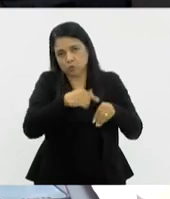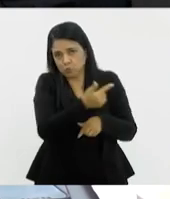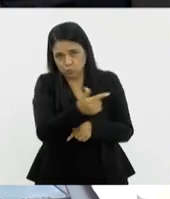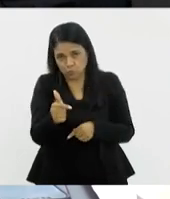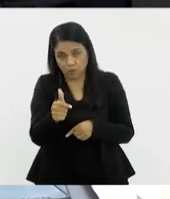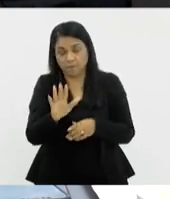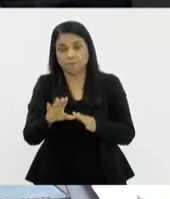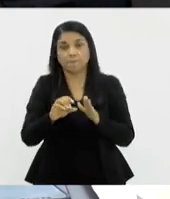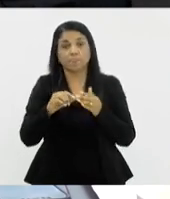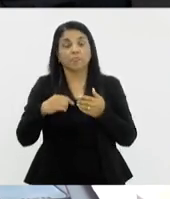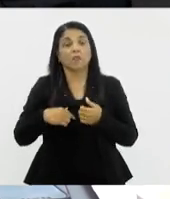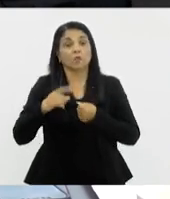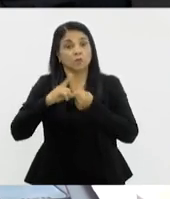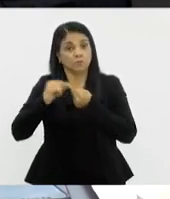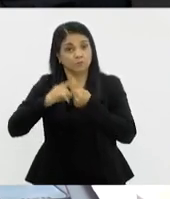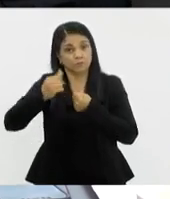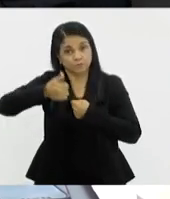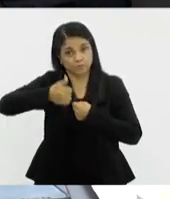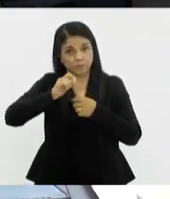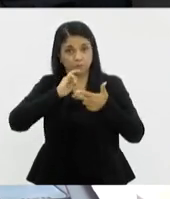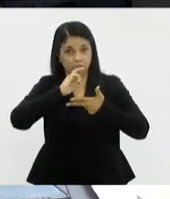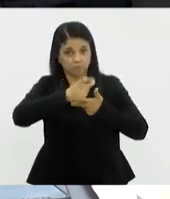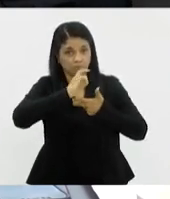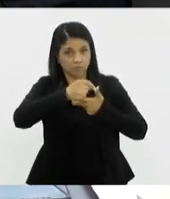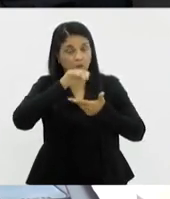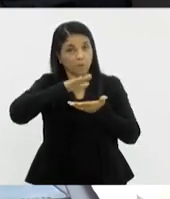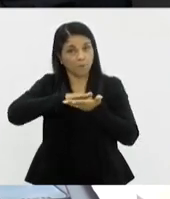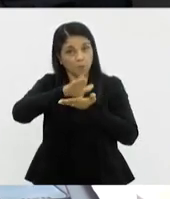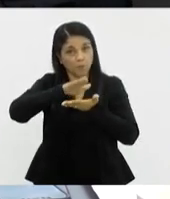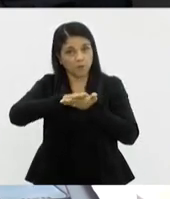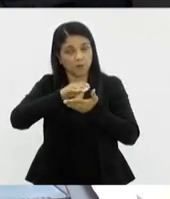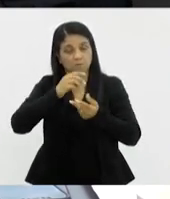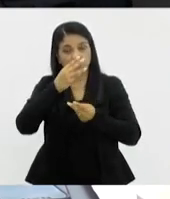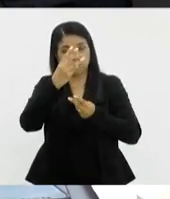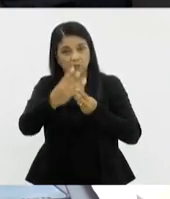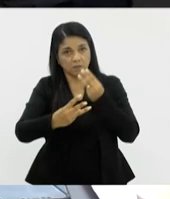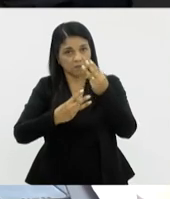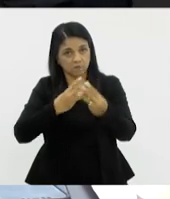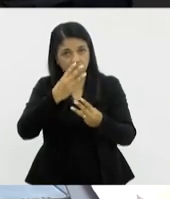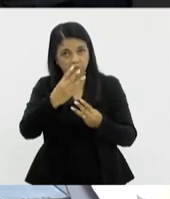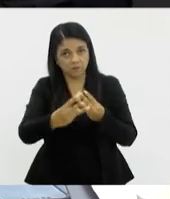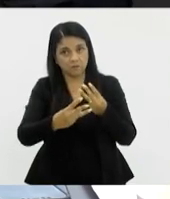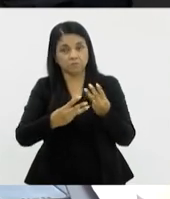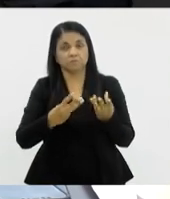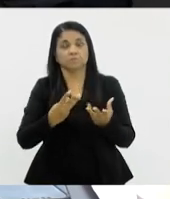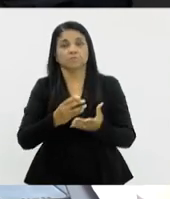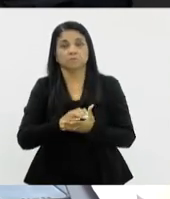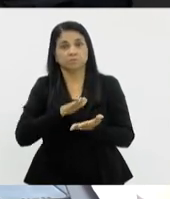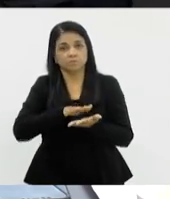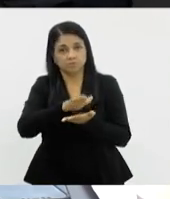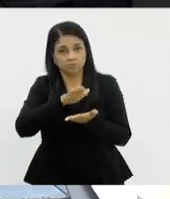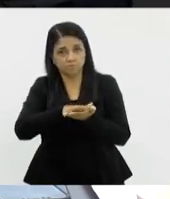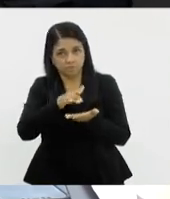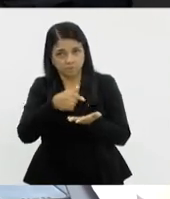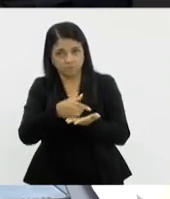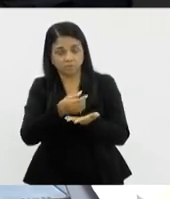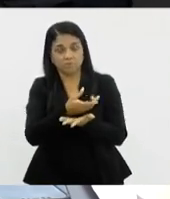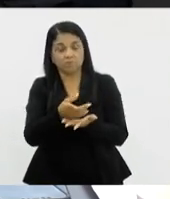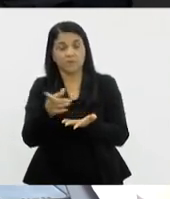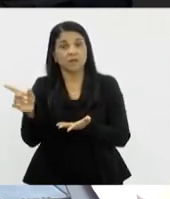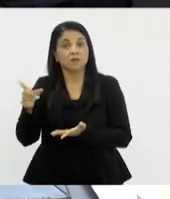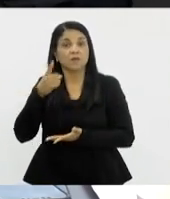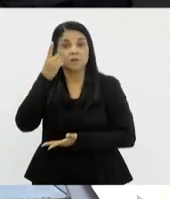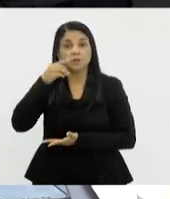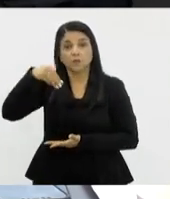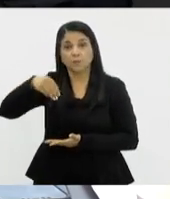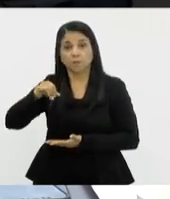artigo 1º, ela diz que o Poder Executivo publicará trimestralmente em sítio eletrônico. O deputado Carlos Mink passa